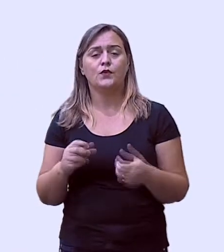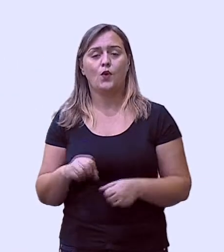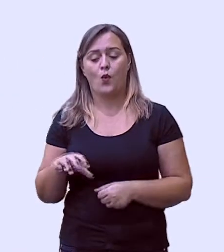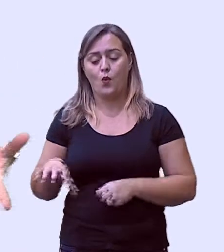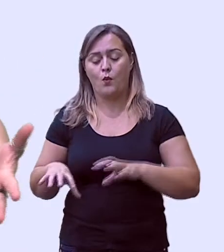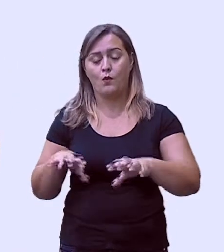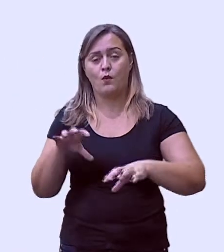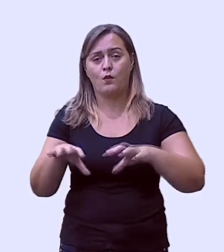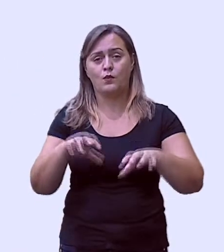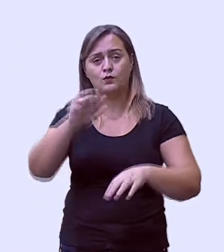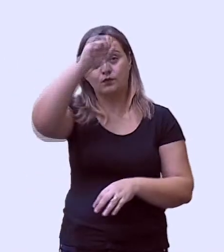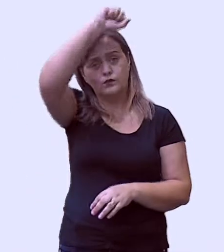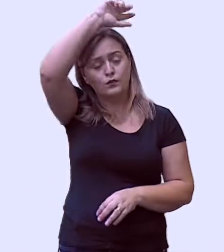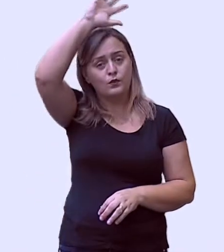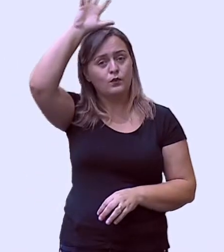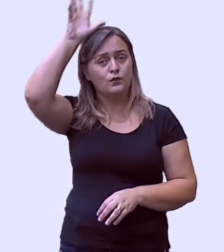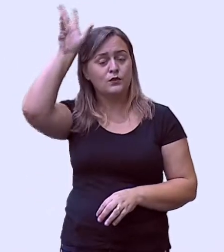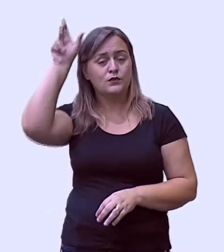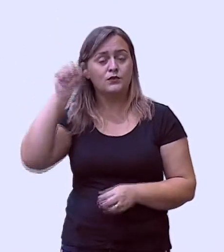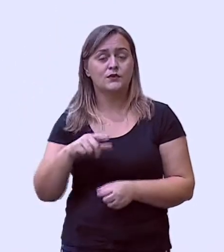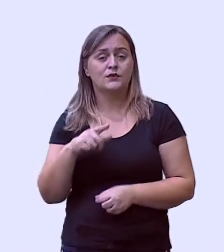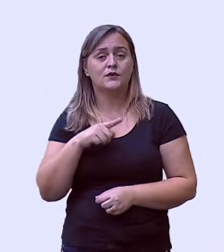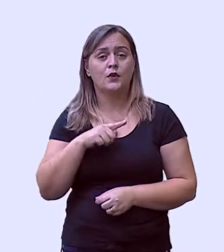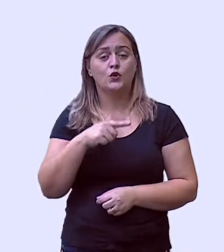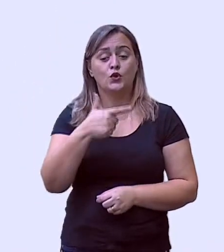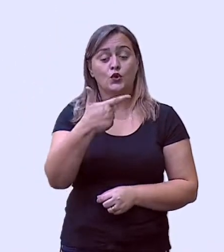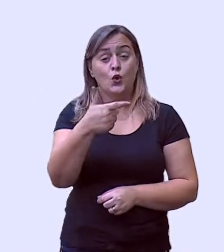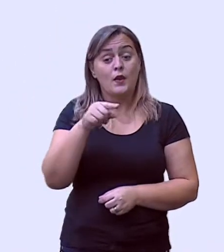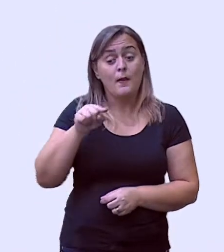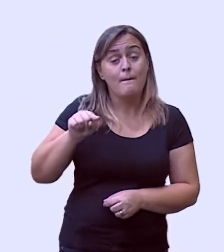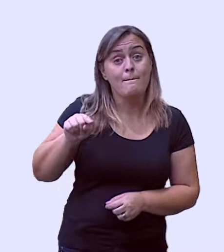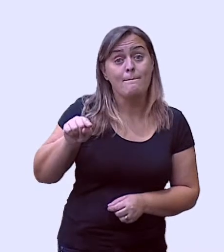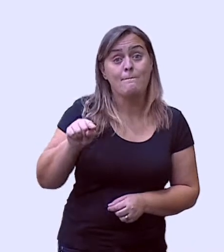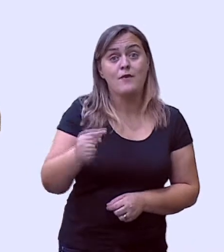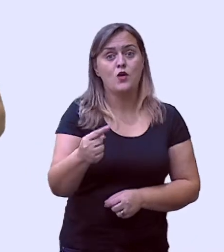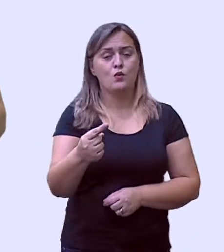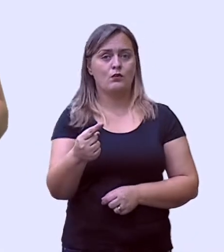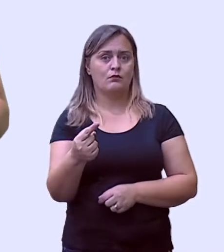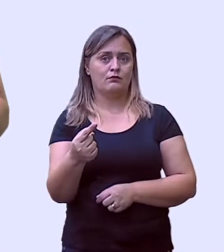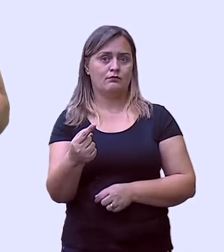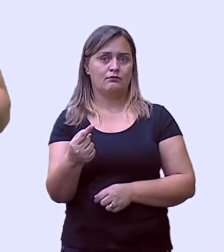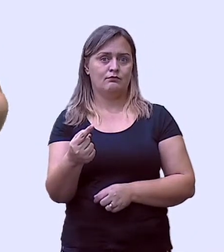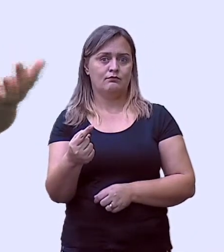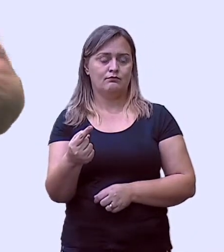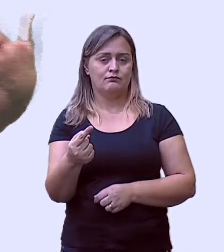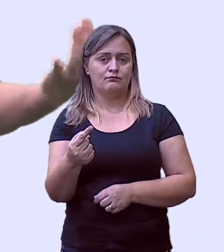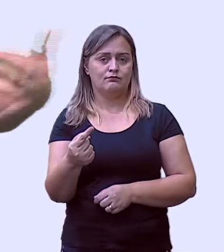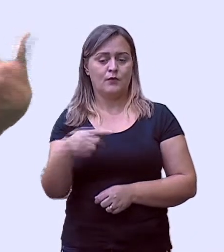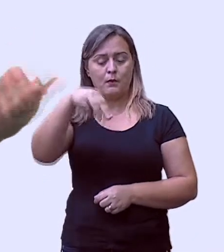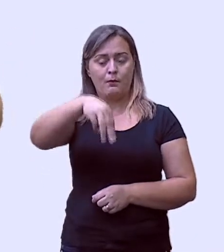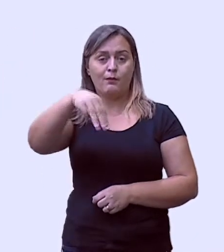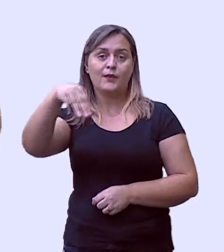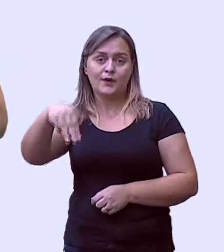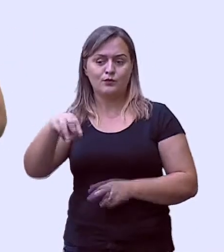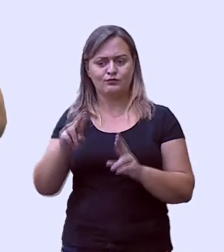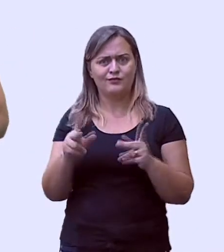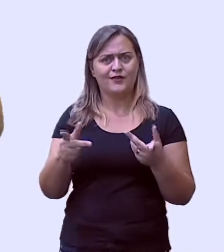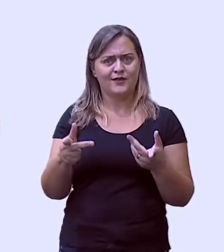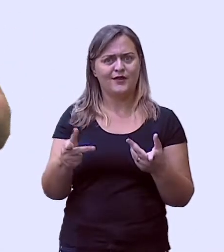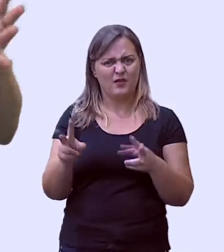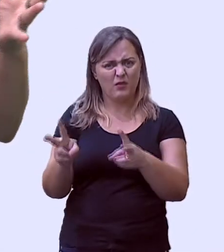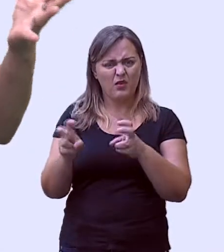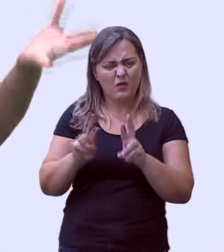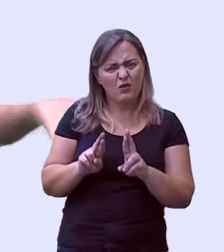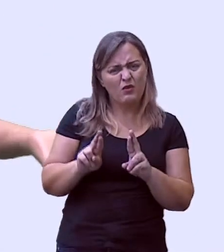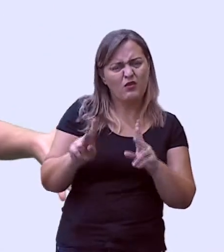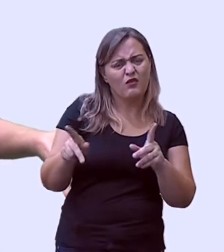precipitação alcança até 2.000 ou 2.200 milímetros. E como ficam as estações? Elas